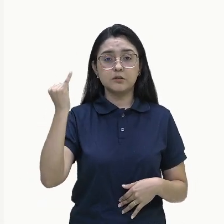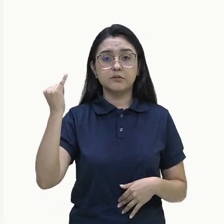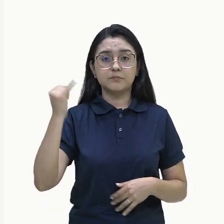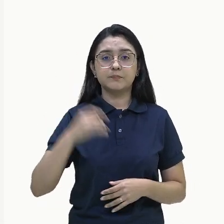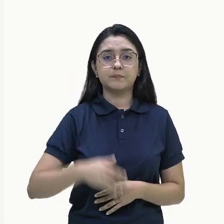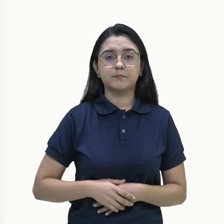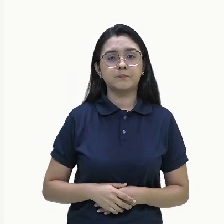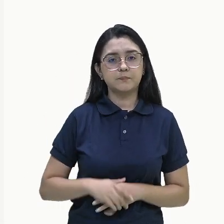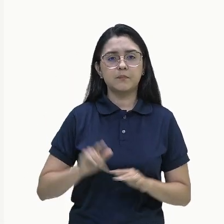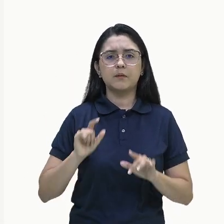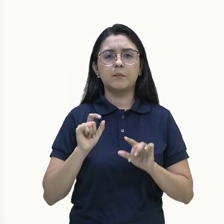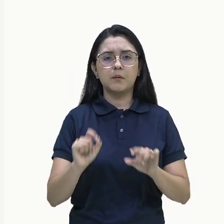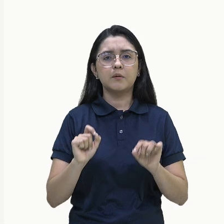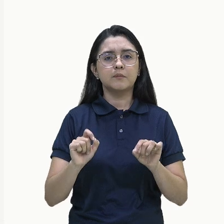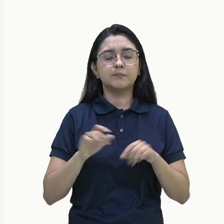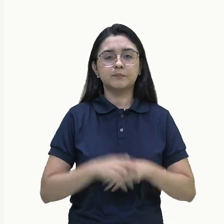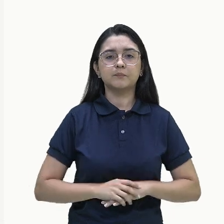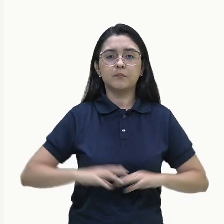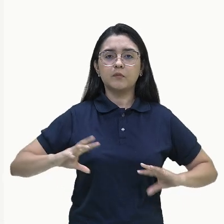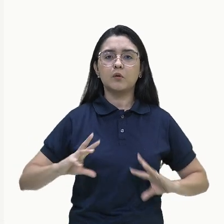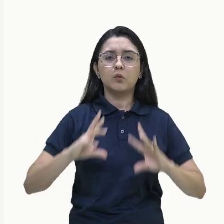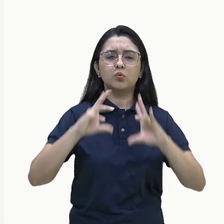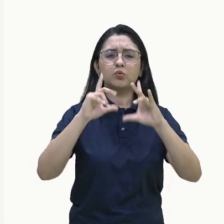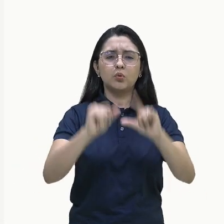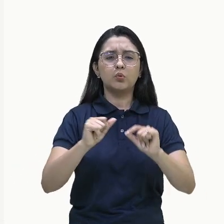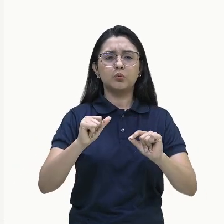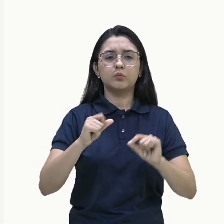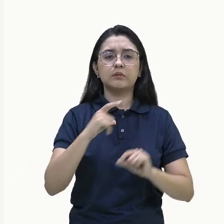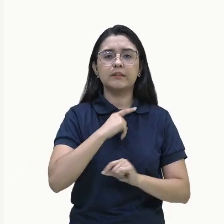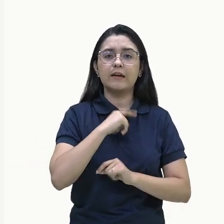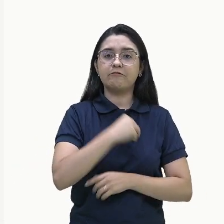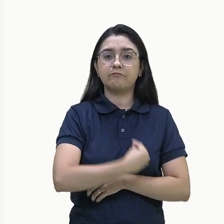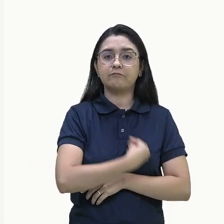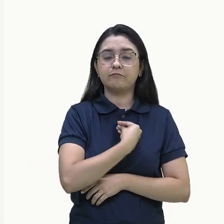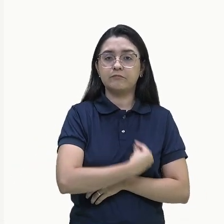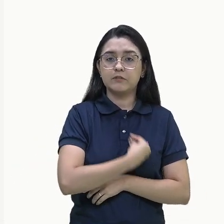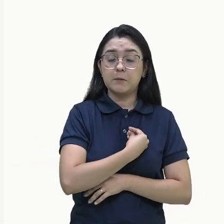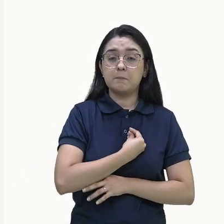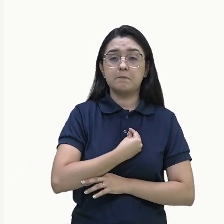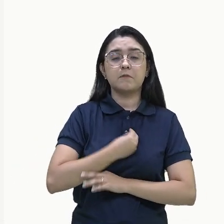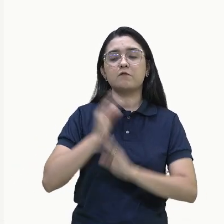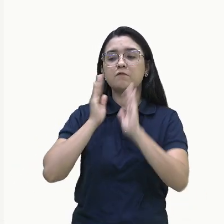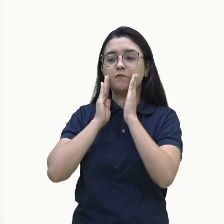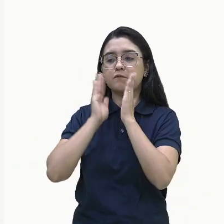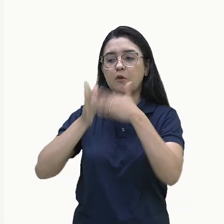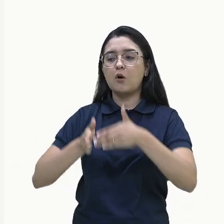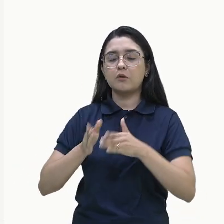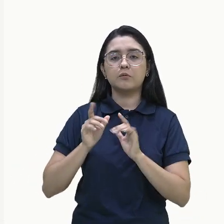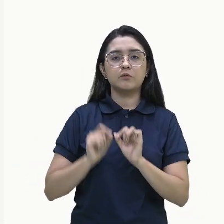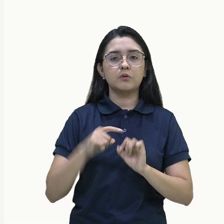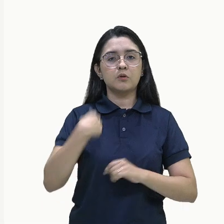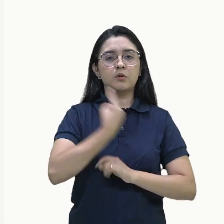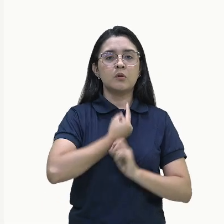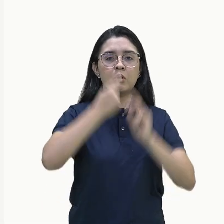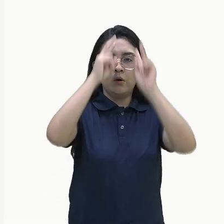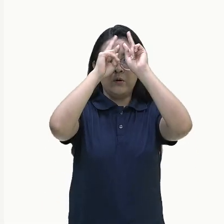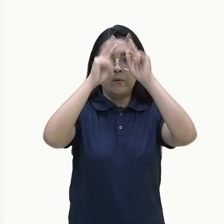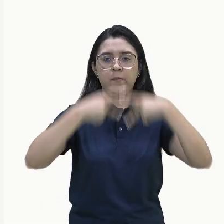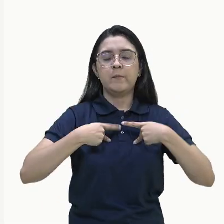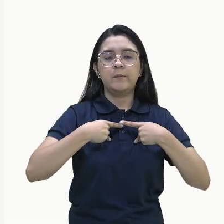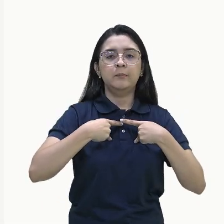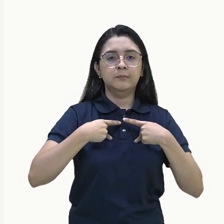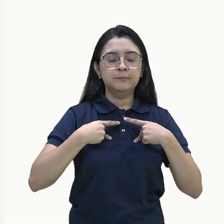fundamentais para que todos os seres vivos, e aí falando especificamente aqui nós dos seres